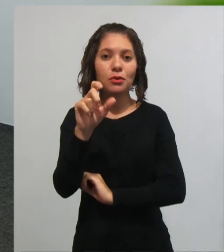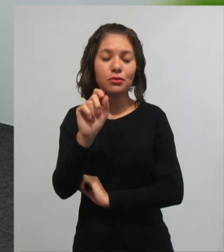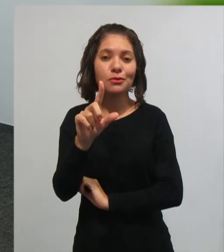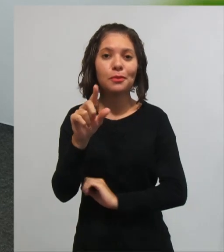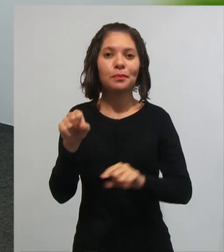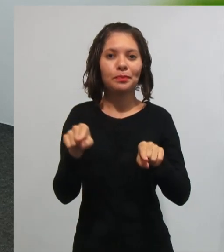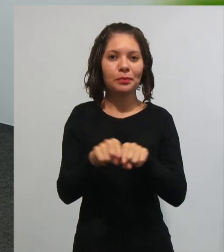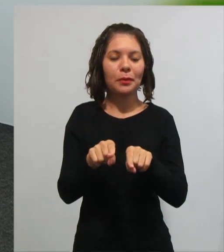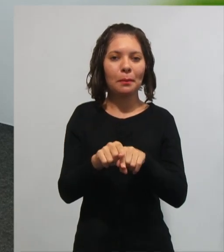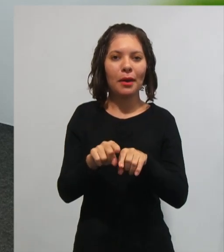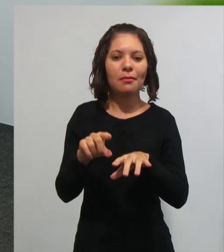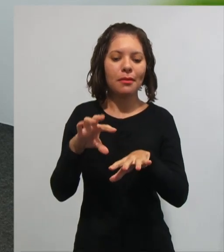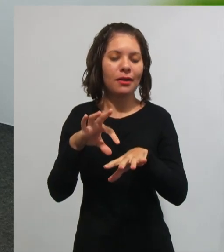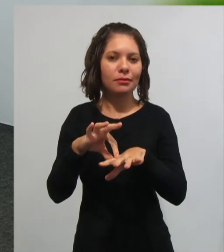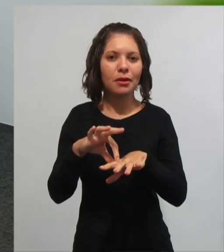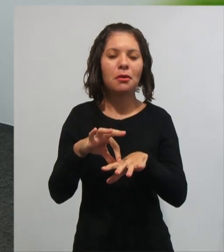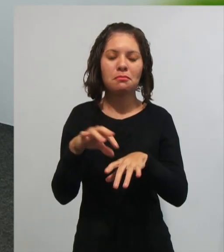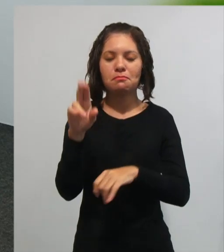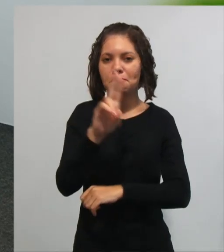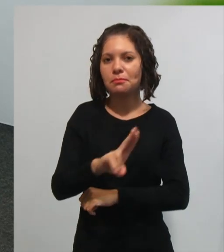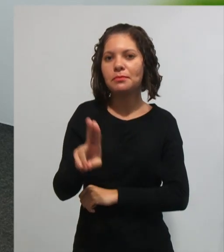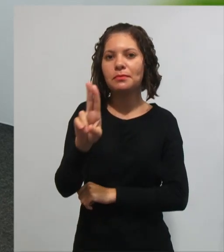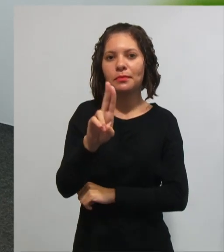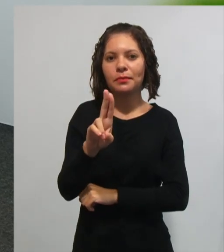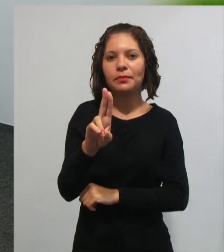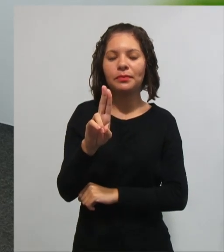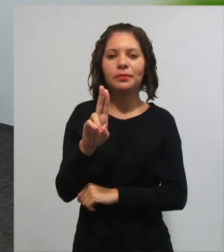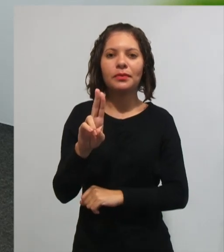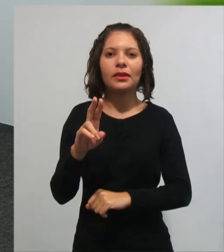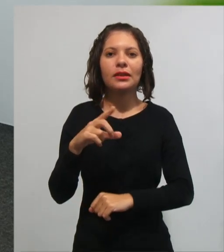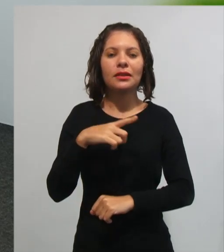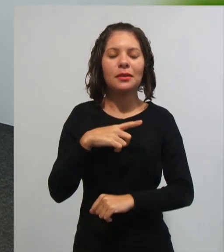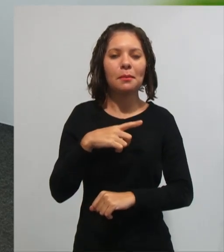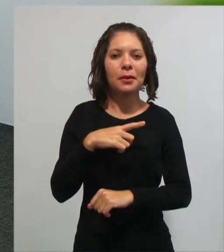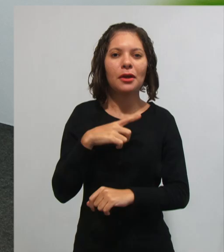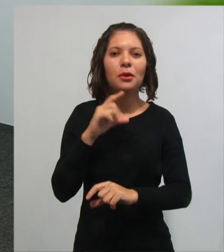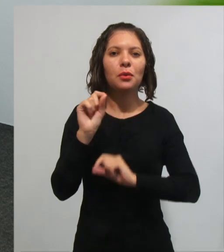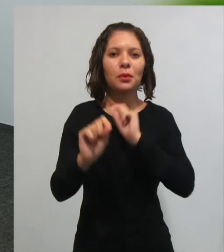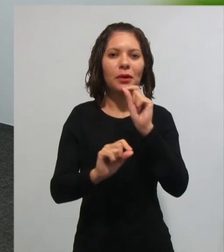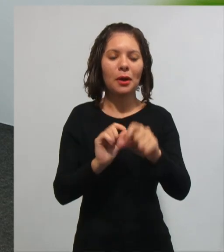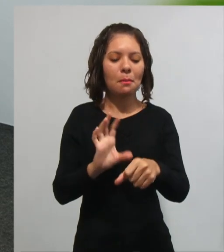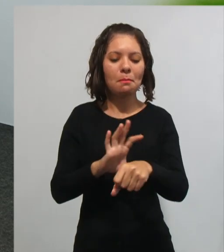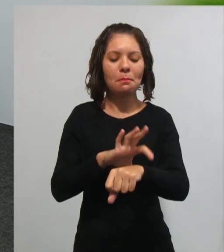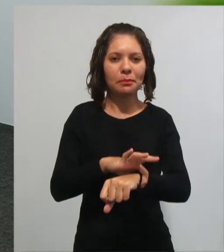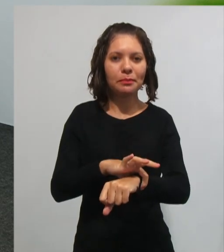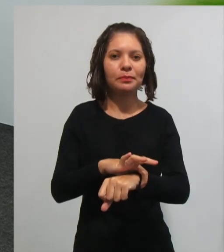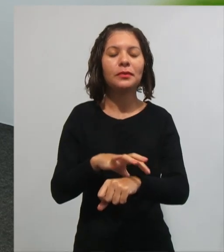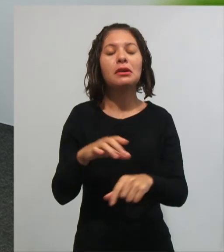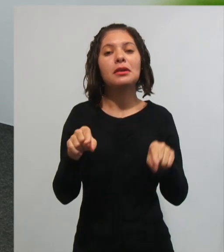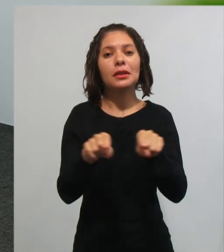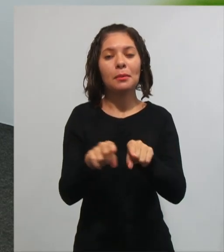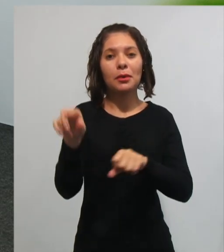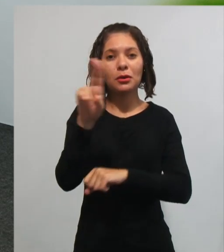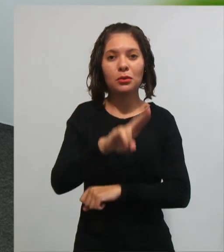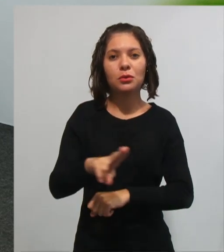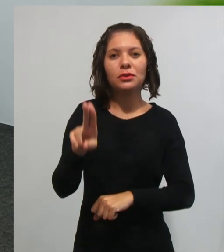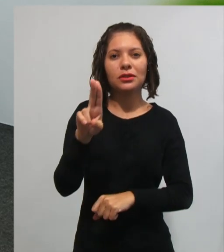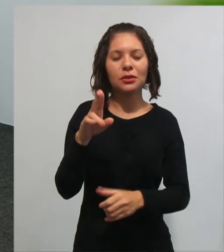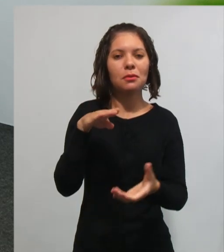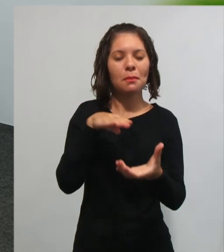vestido rosa estampado com as estampas na cor azul. Estou usando um anel de